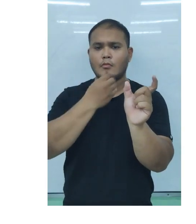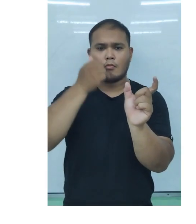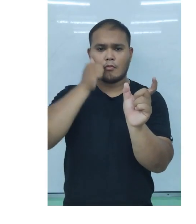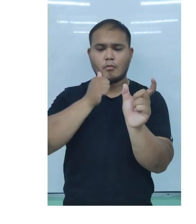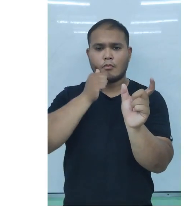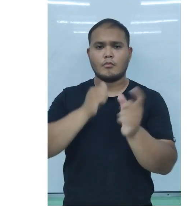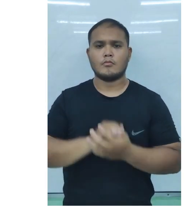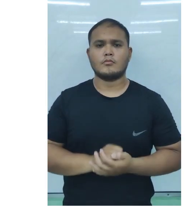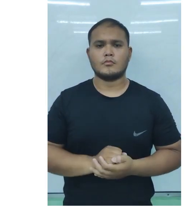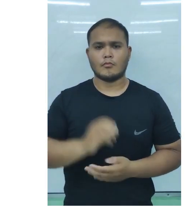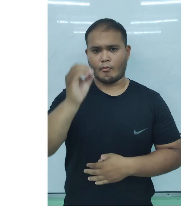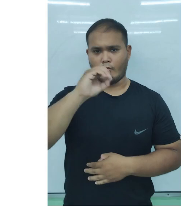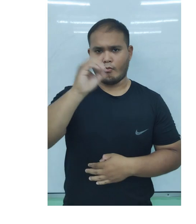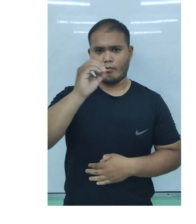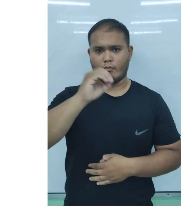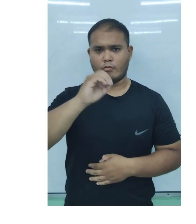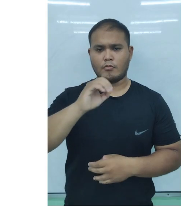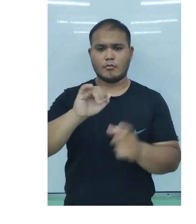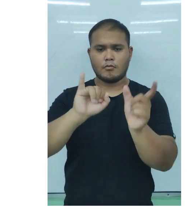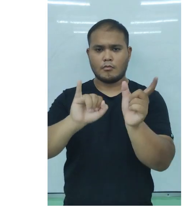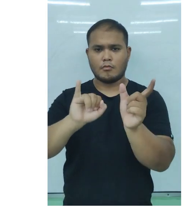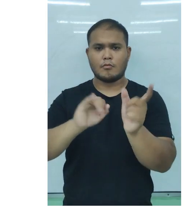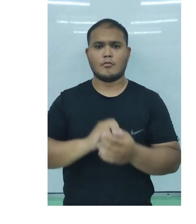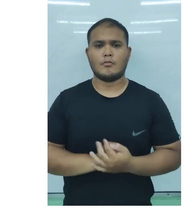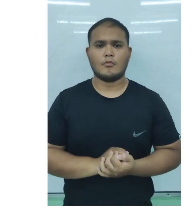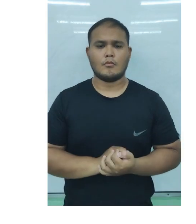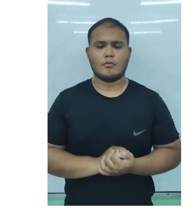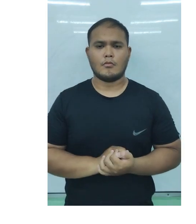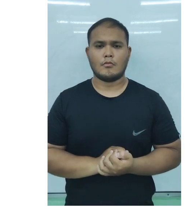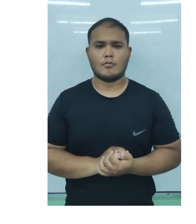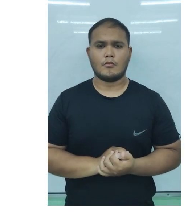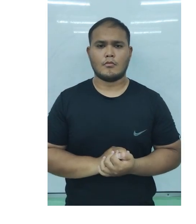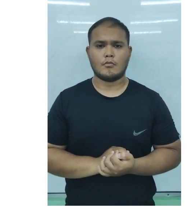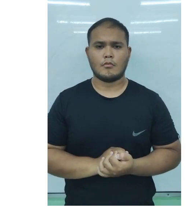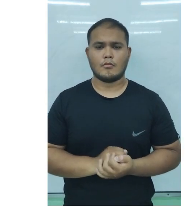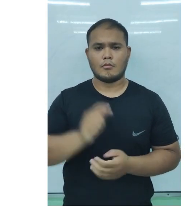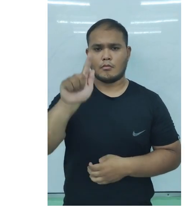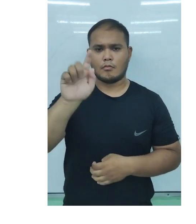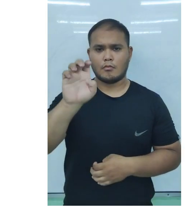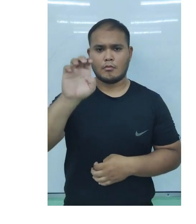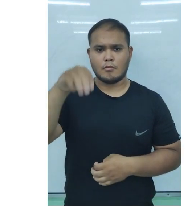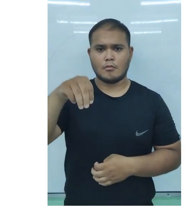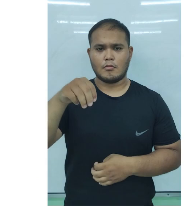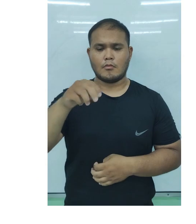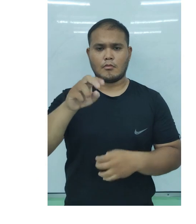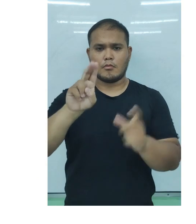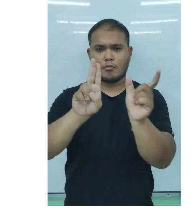No genitivo, acriorum. E no dativo e no ablativo,